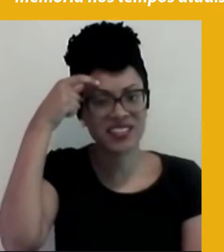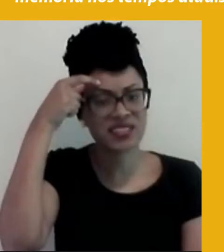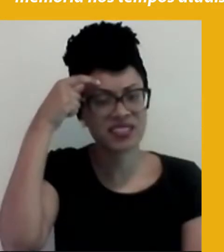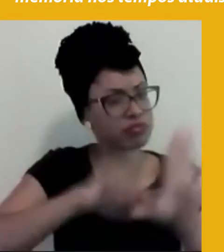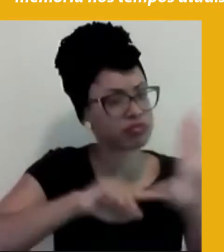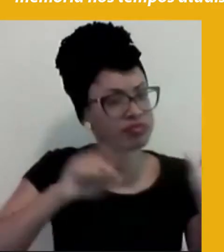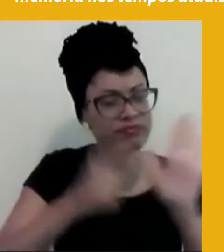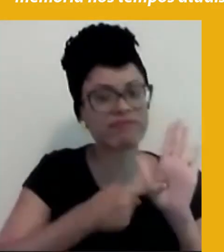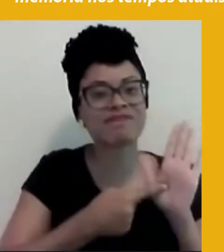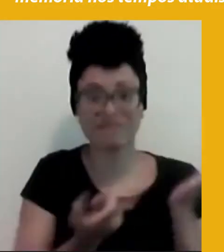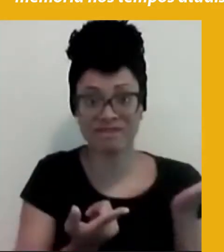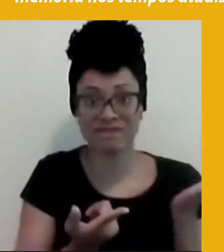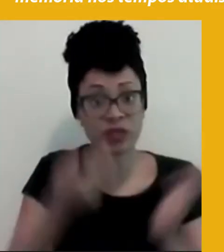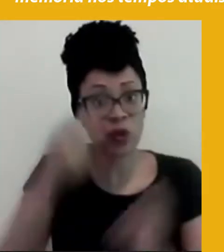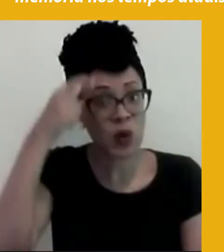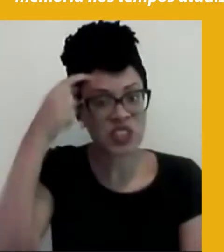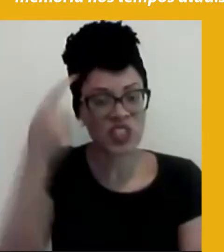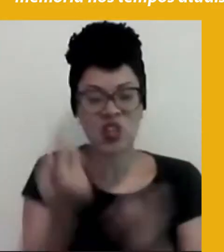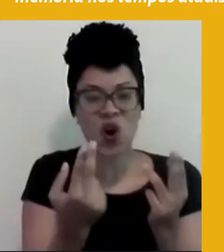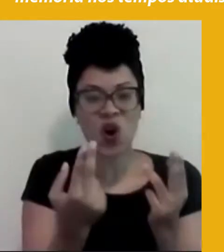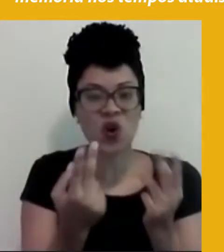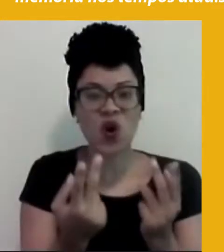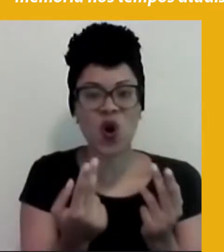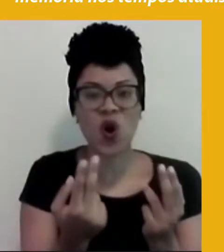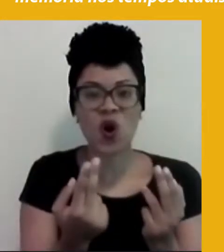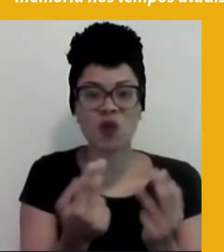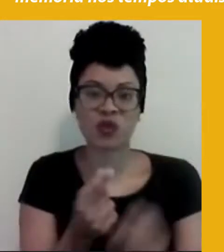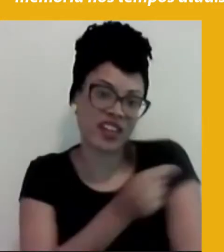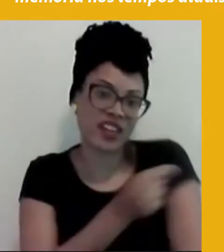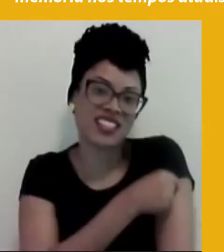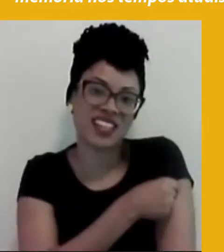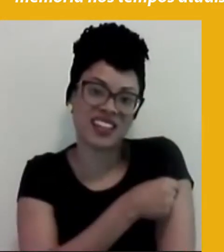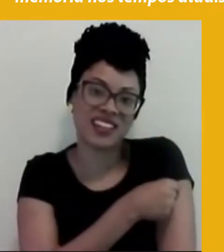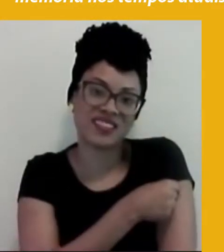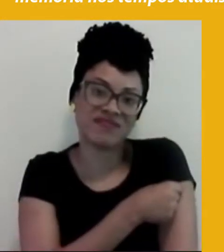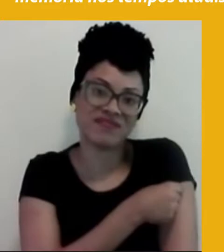no corpo para que a gente possa reagir a esse vírus invasor.